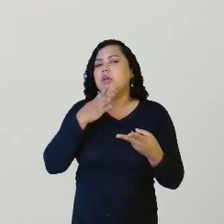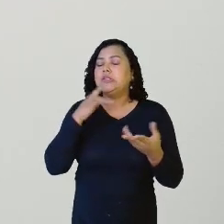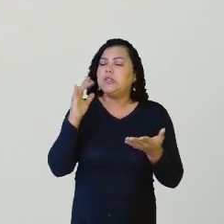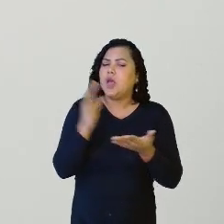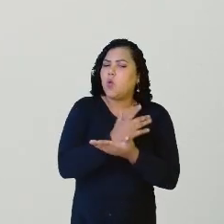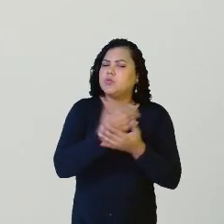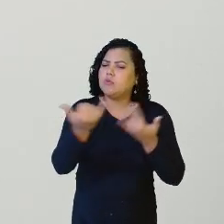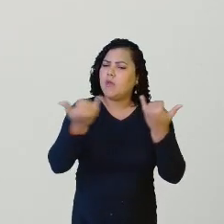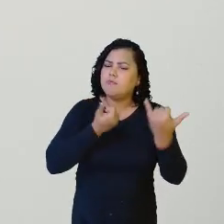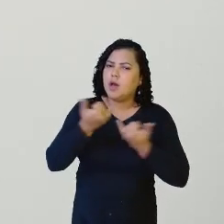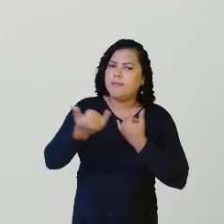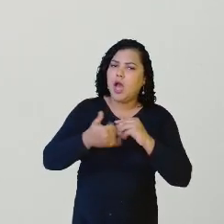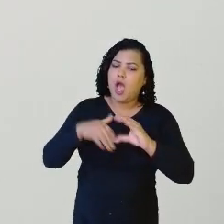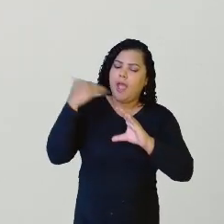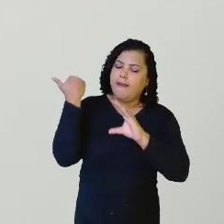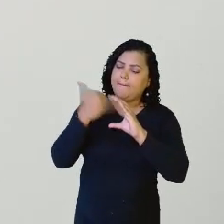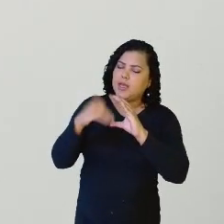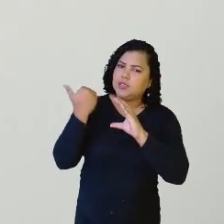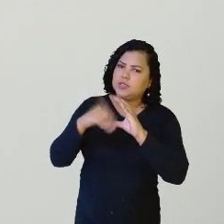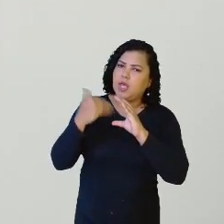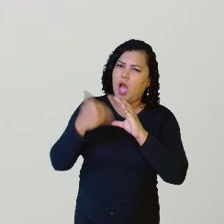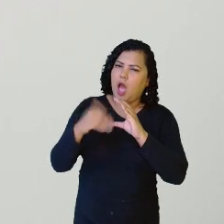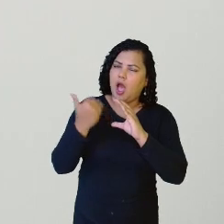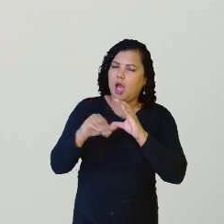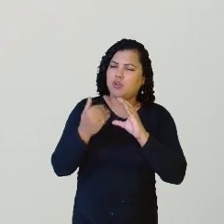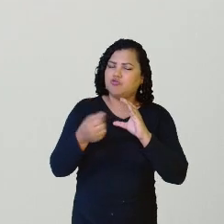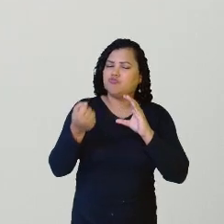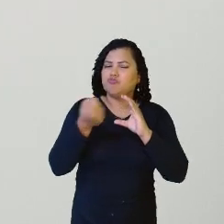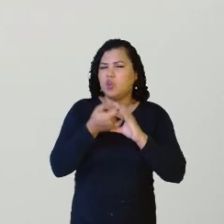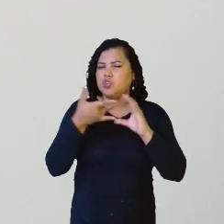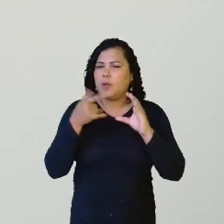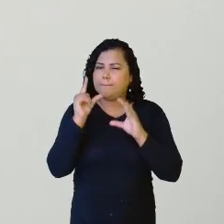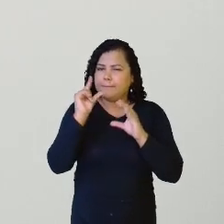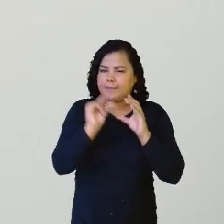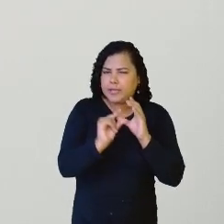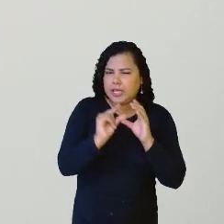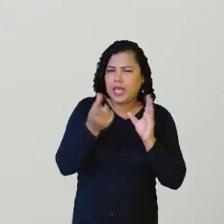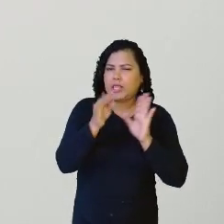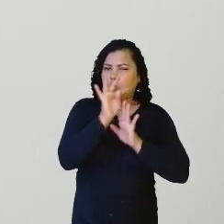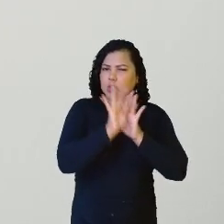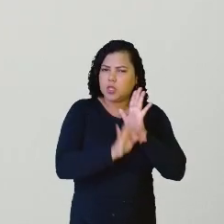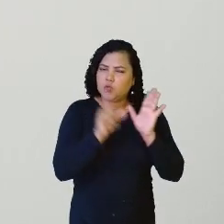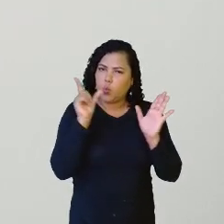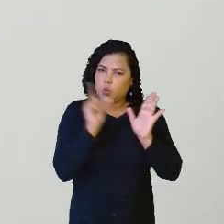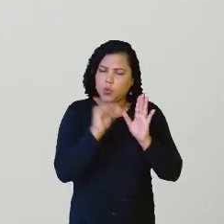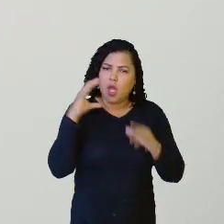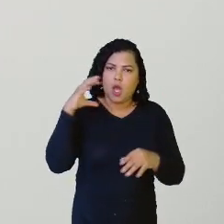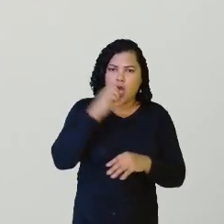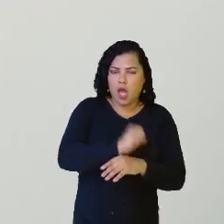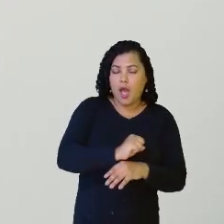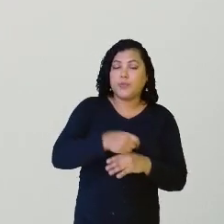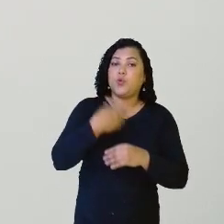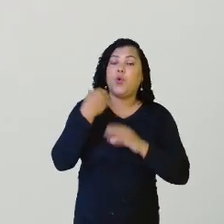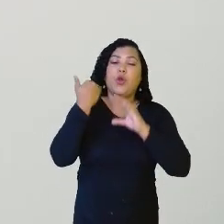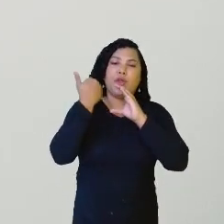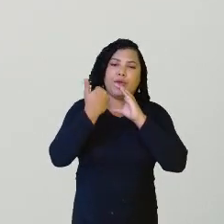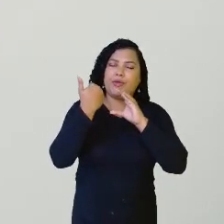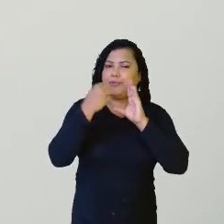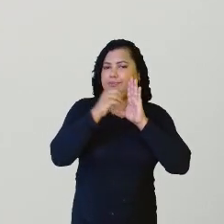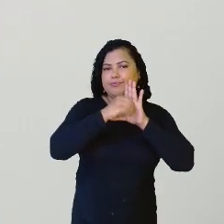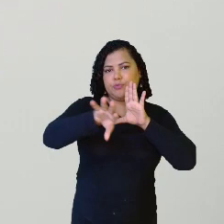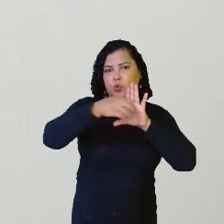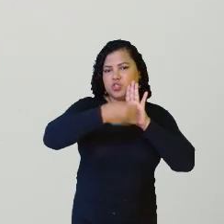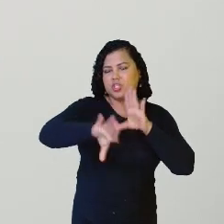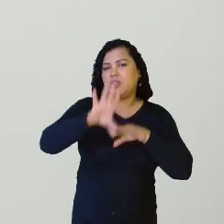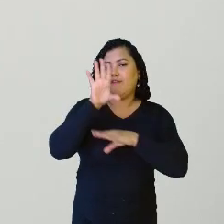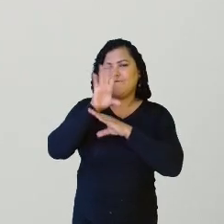informação, para mandar uma mensagem com poucos caracteres, uma mensagem curta, uma mensagem rápida, postar fotos. Tudo isso